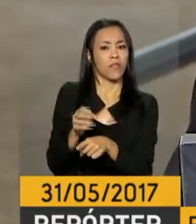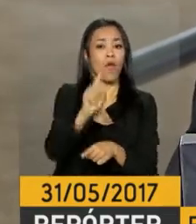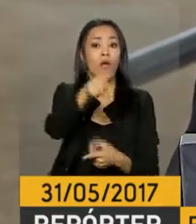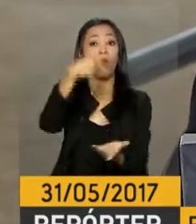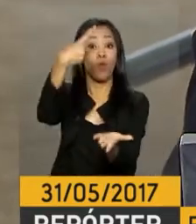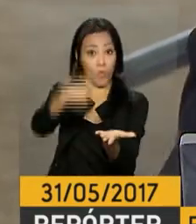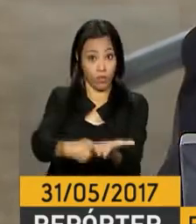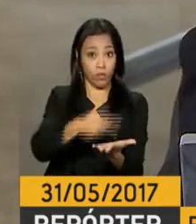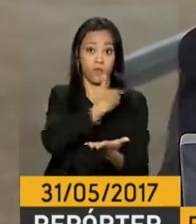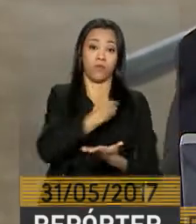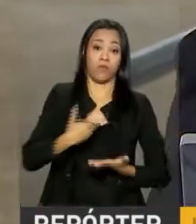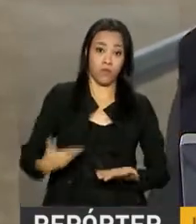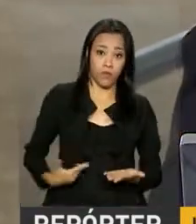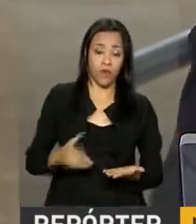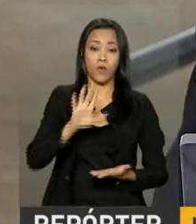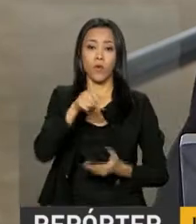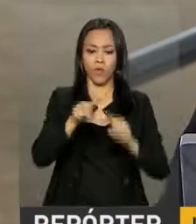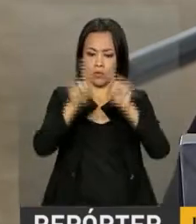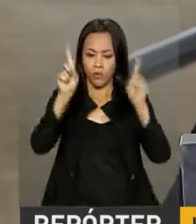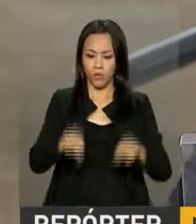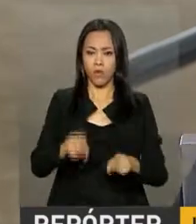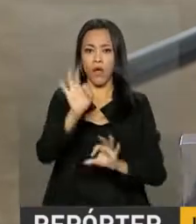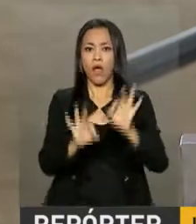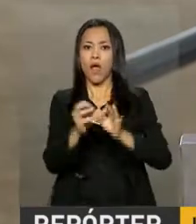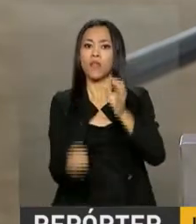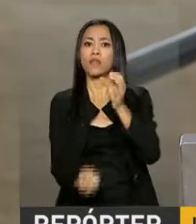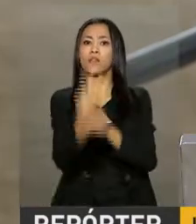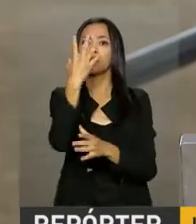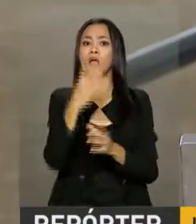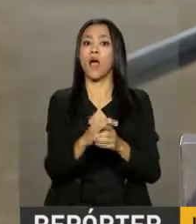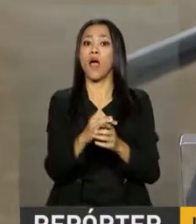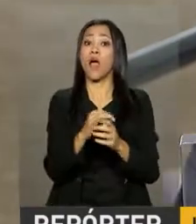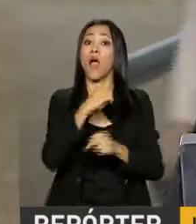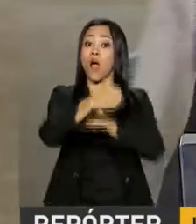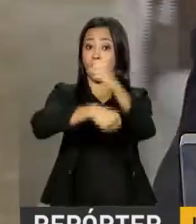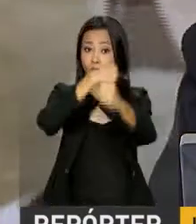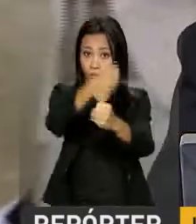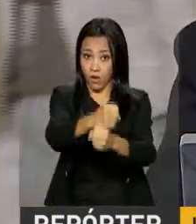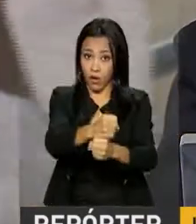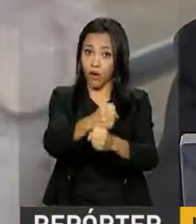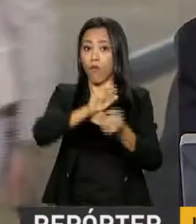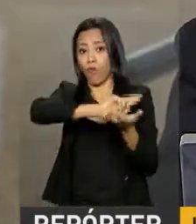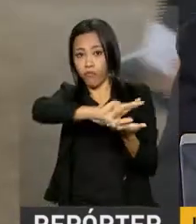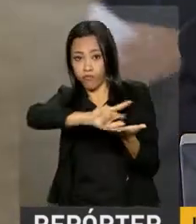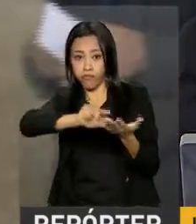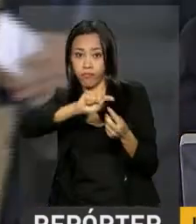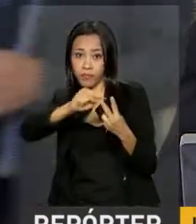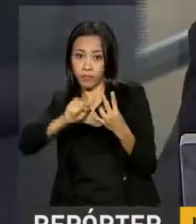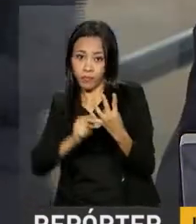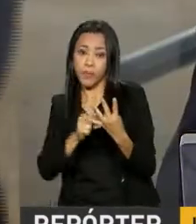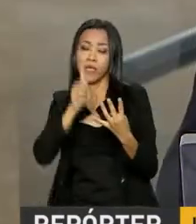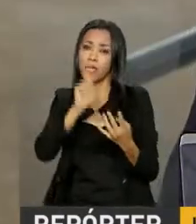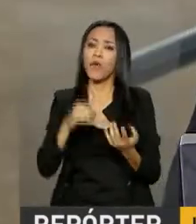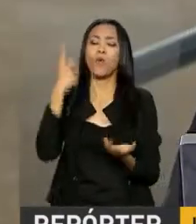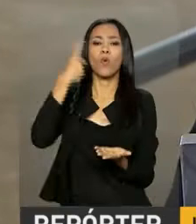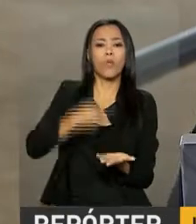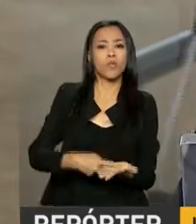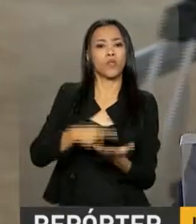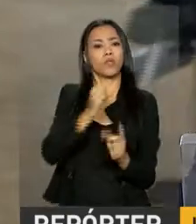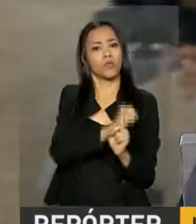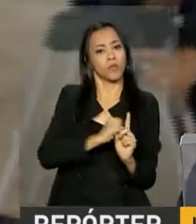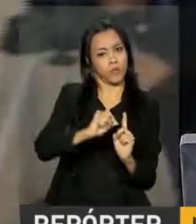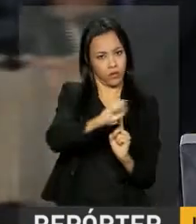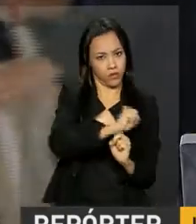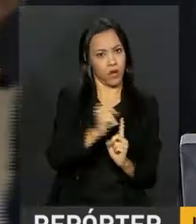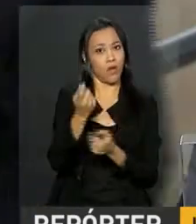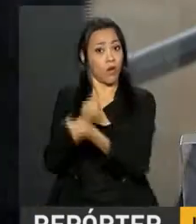compromisso do governo ao lançar o plano plurianual. Essa é uma demanda, né, do Conselho de Desenvolvimento Econômico e Social, ou seja, um